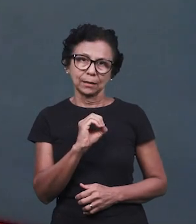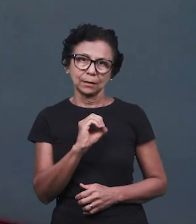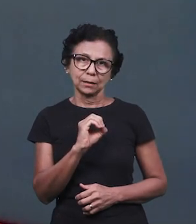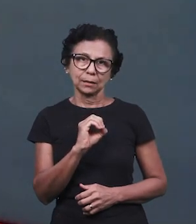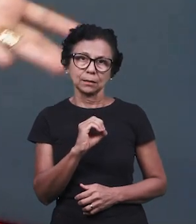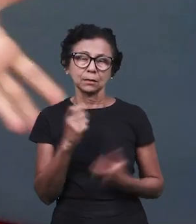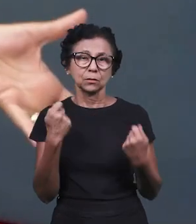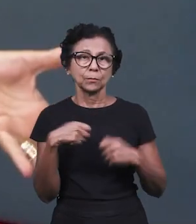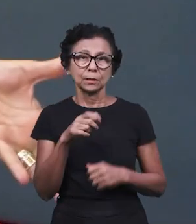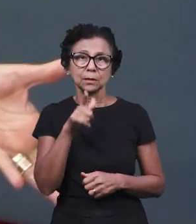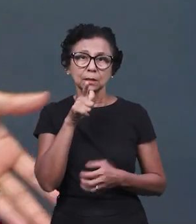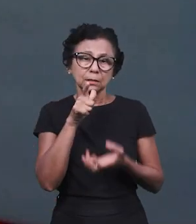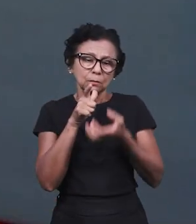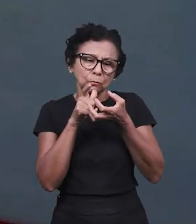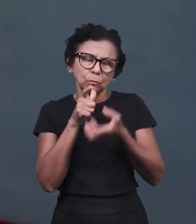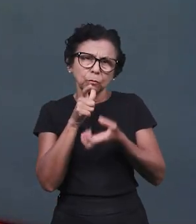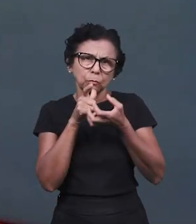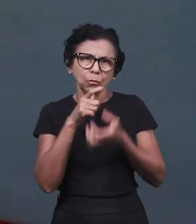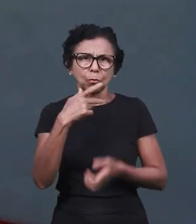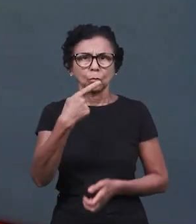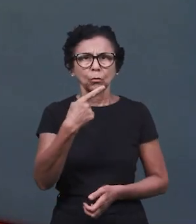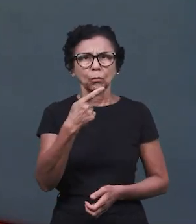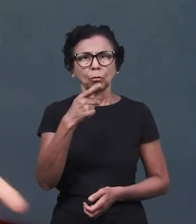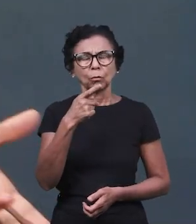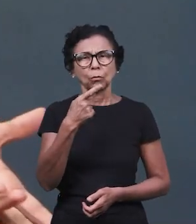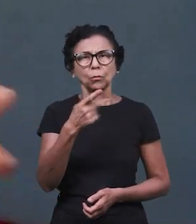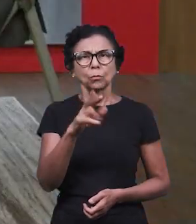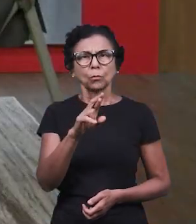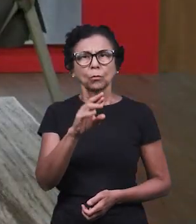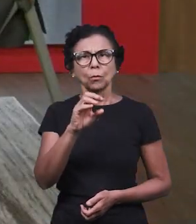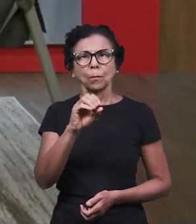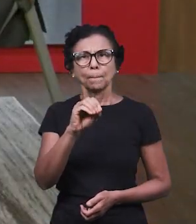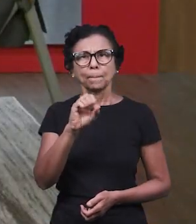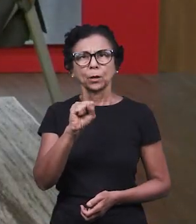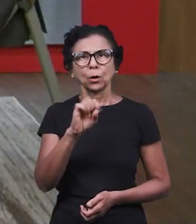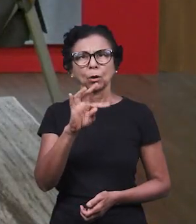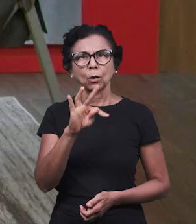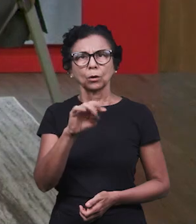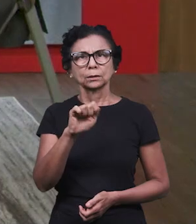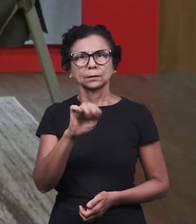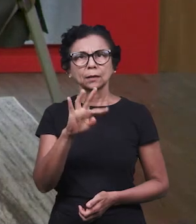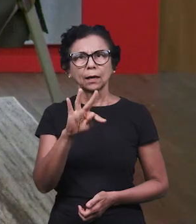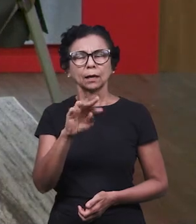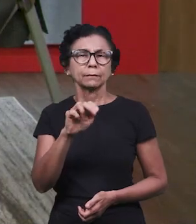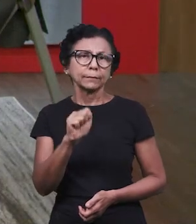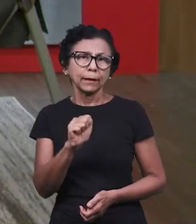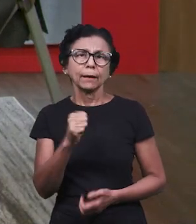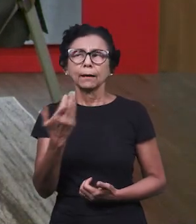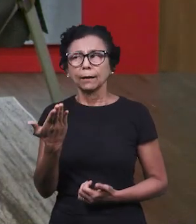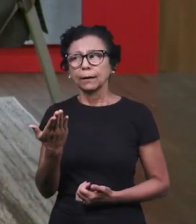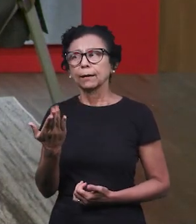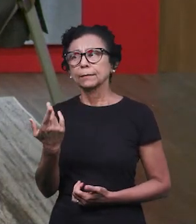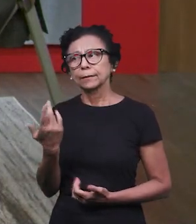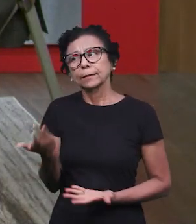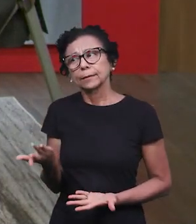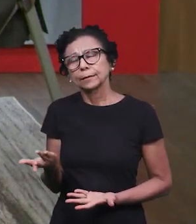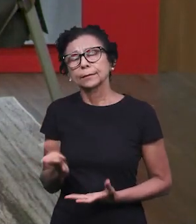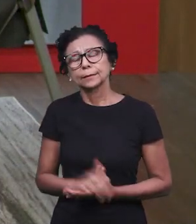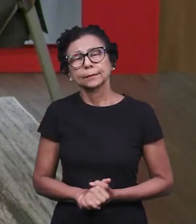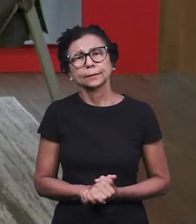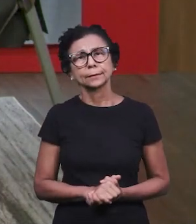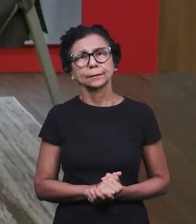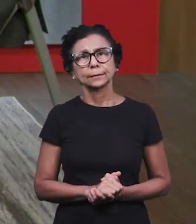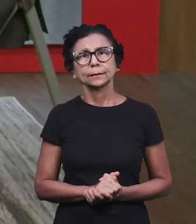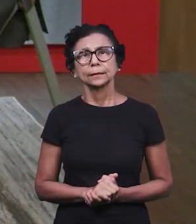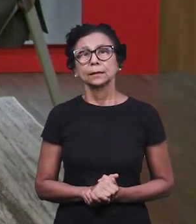vida, porque estão aí, estão reais. Tem jeito. Não tem jeito, não tem como fugir, né? Tem que procurar ajuda e se afastar